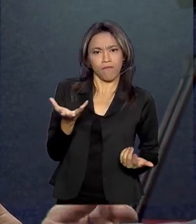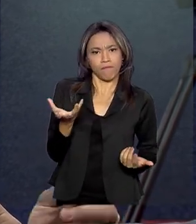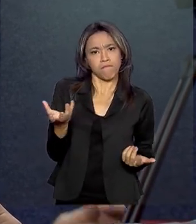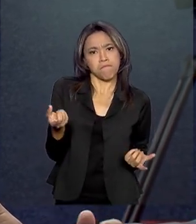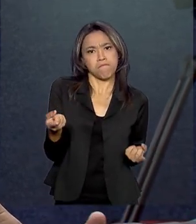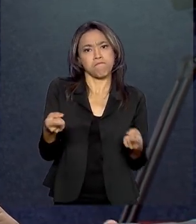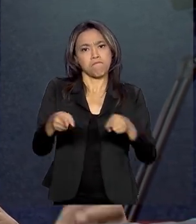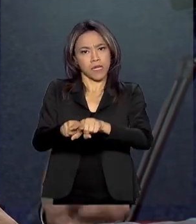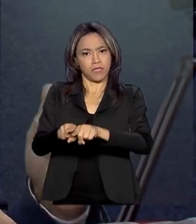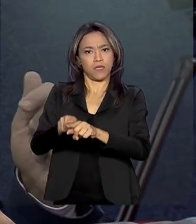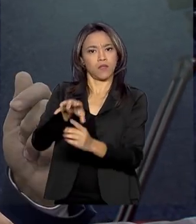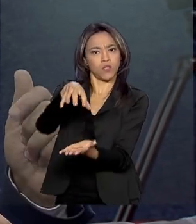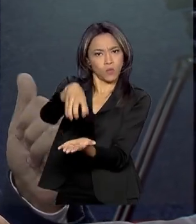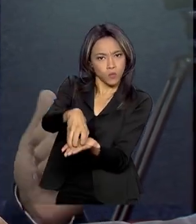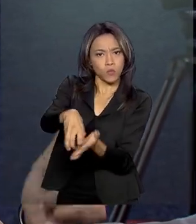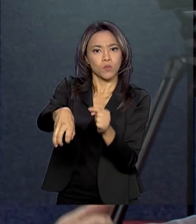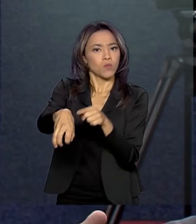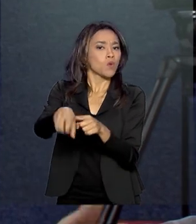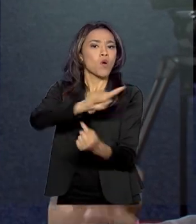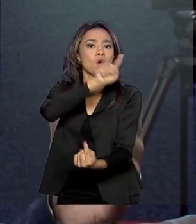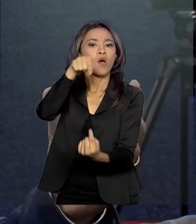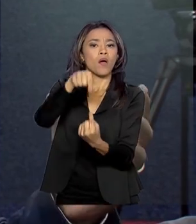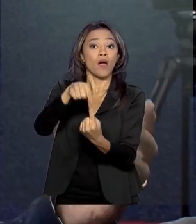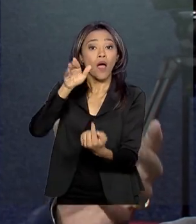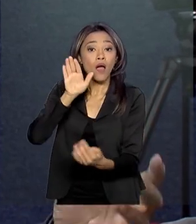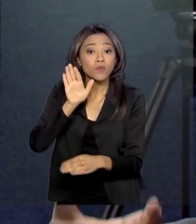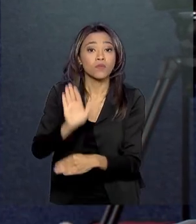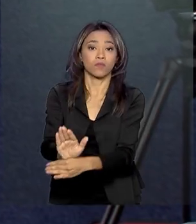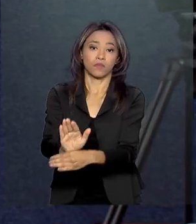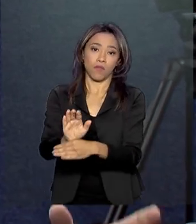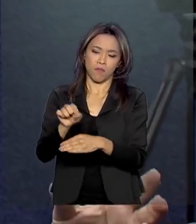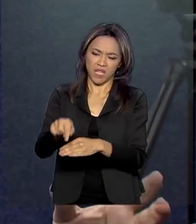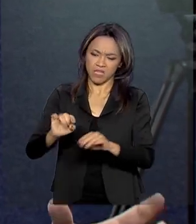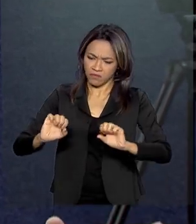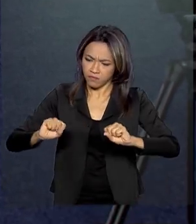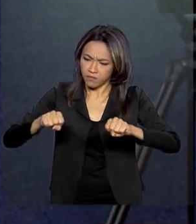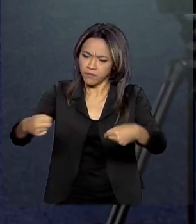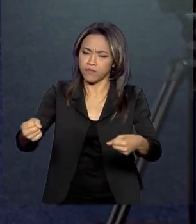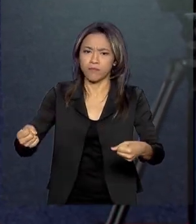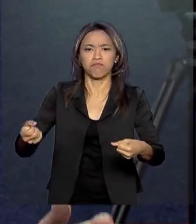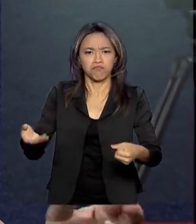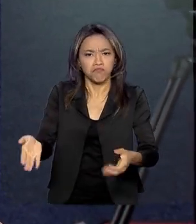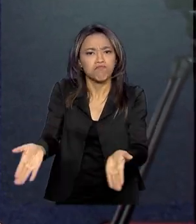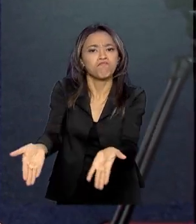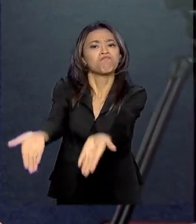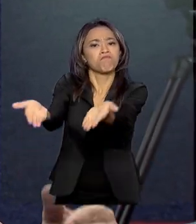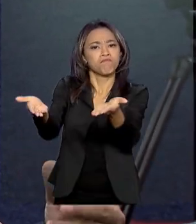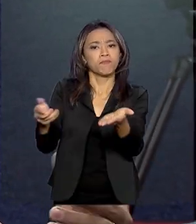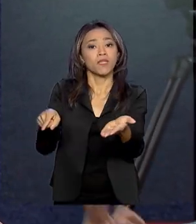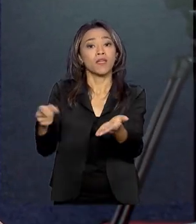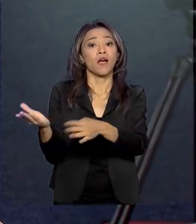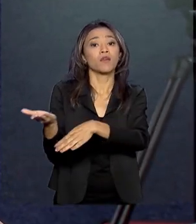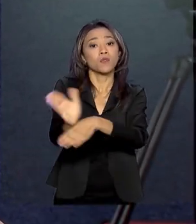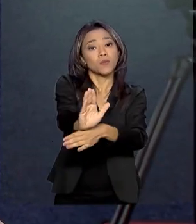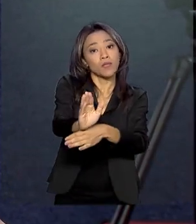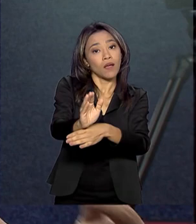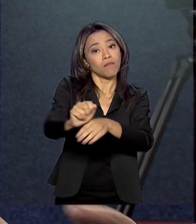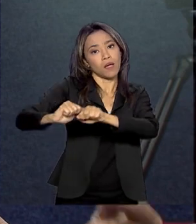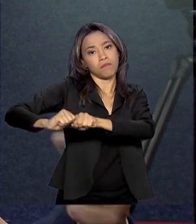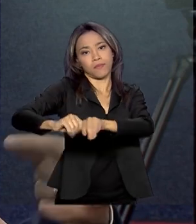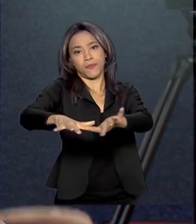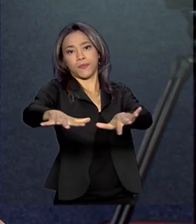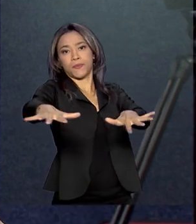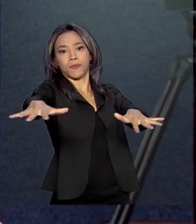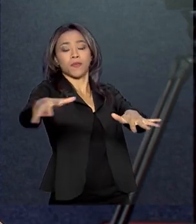grupos no intuito de ajudá-los a se fortalecerem onde eles já estão e ajudar também na sua expansão.